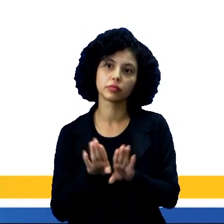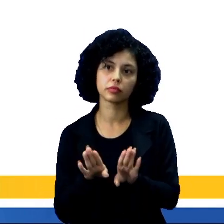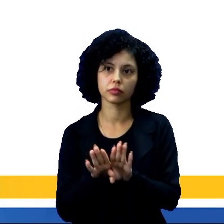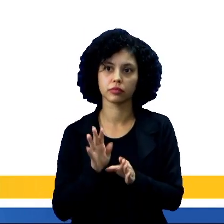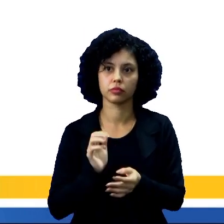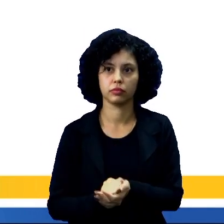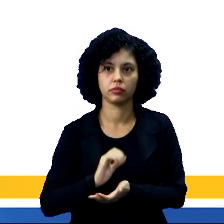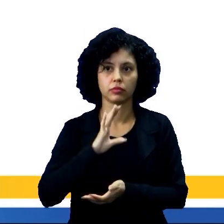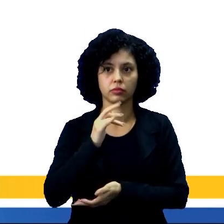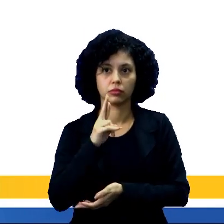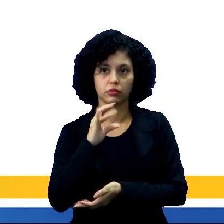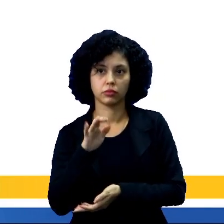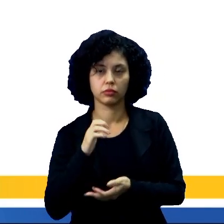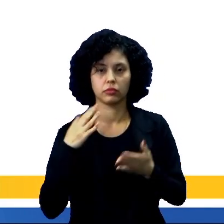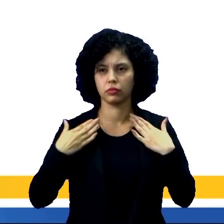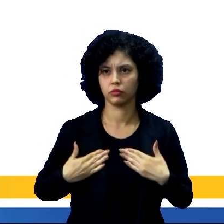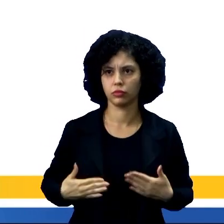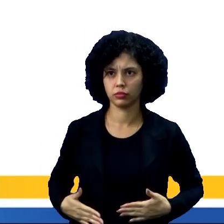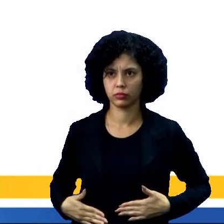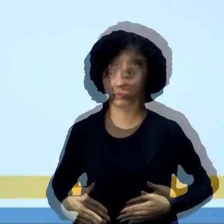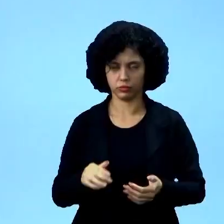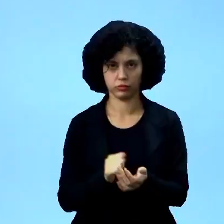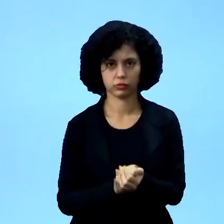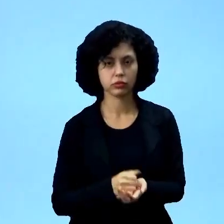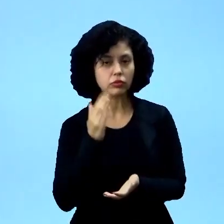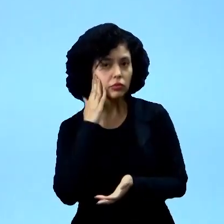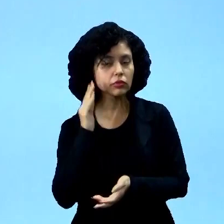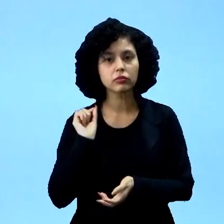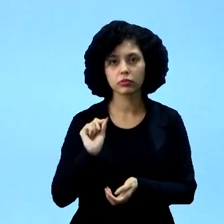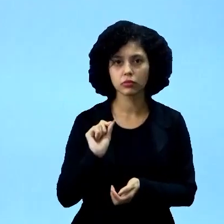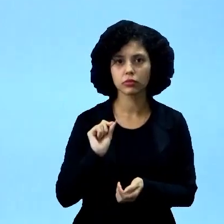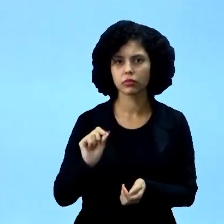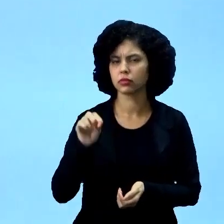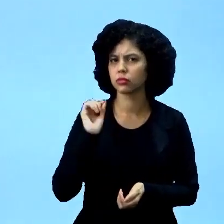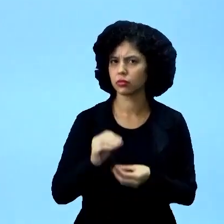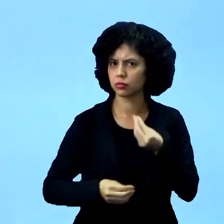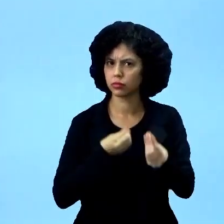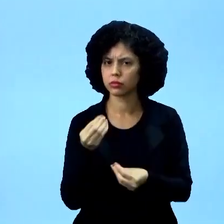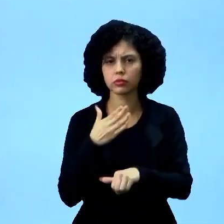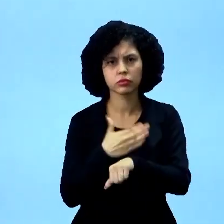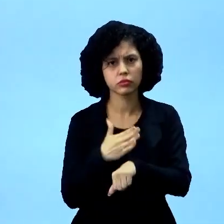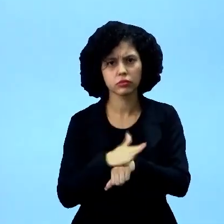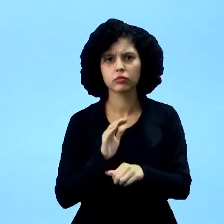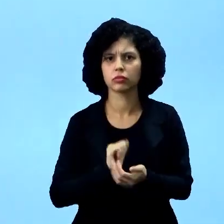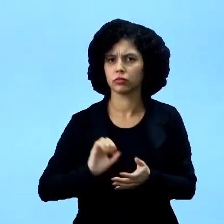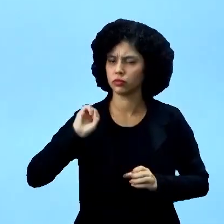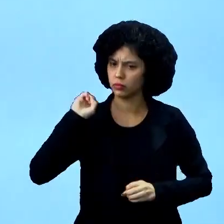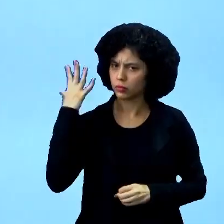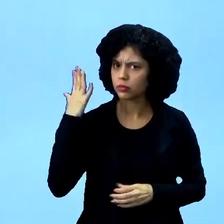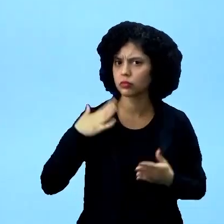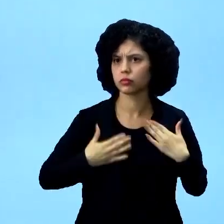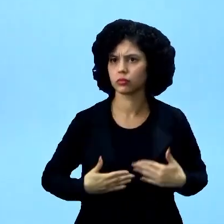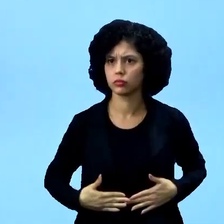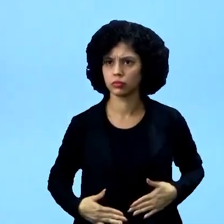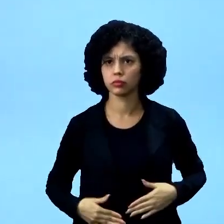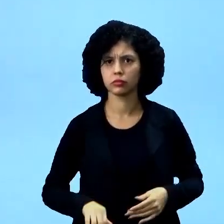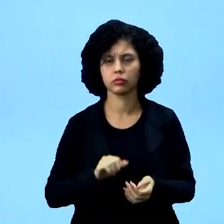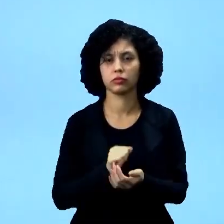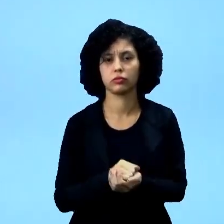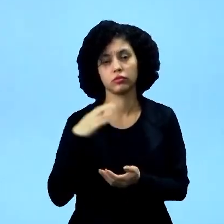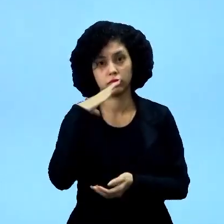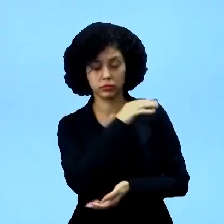da capacidade física e habilidade motora para a gente entender efetivamente como essas práticas corporais se desenvolvem. Para a gente